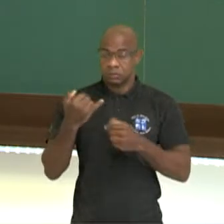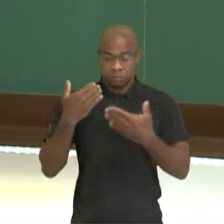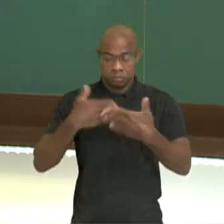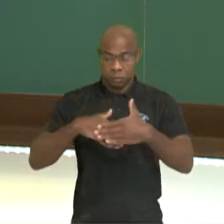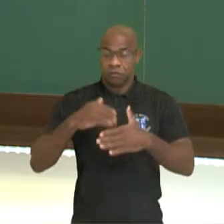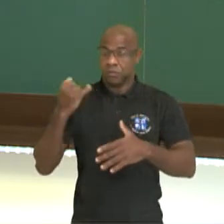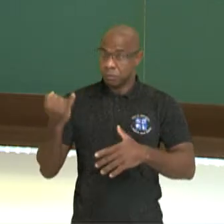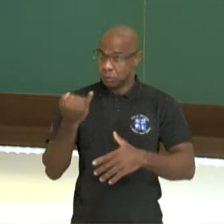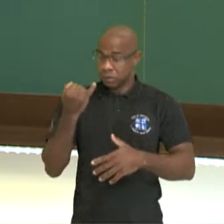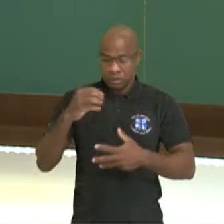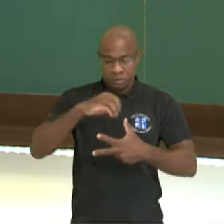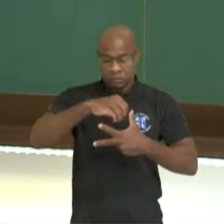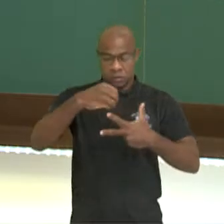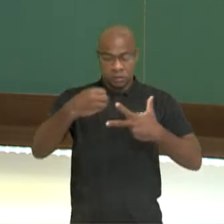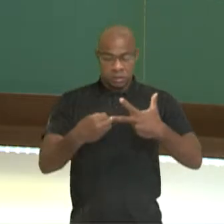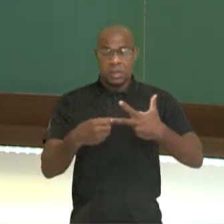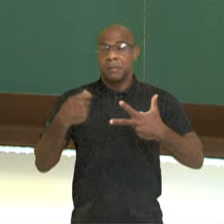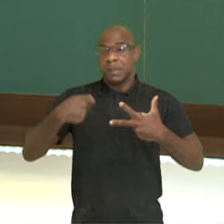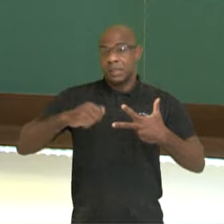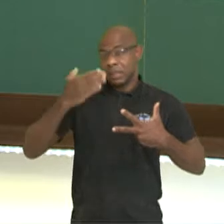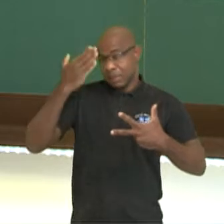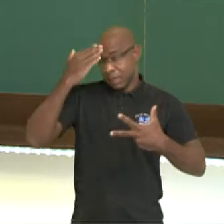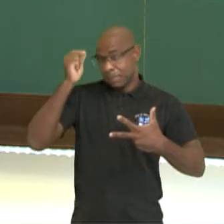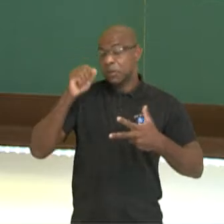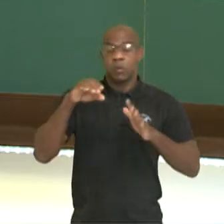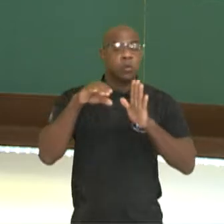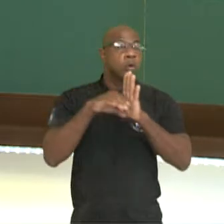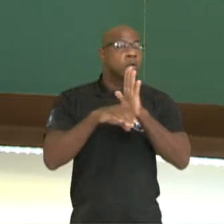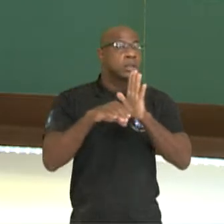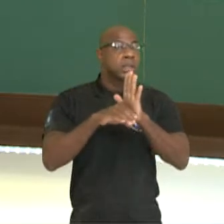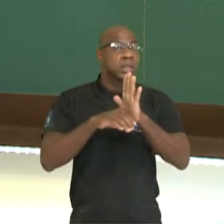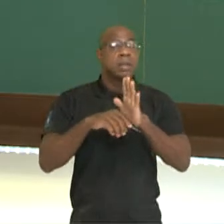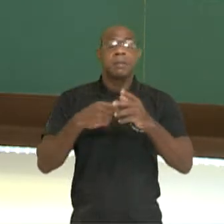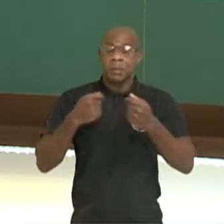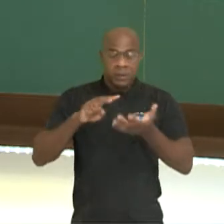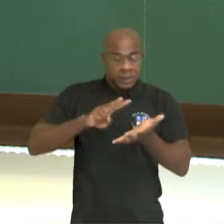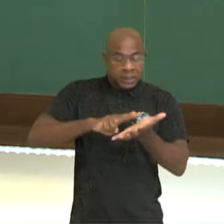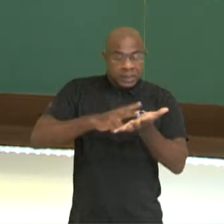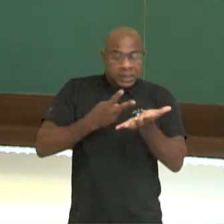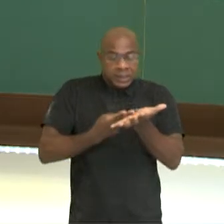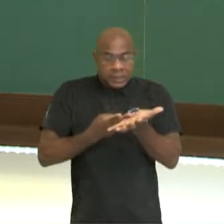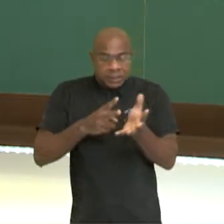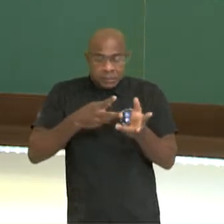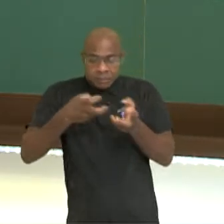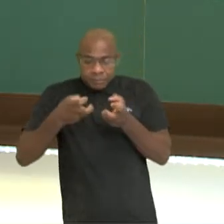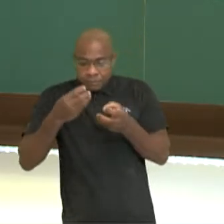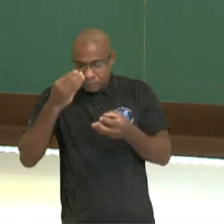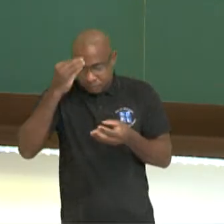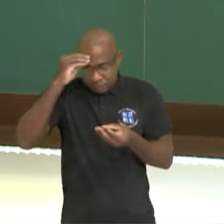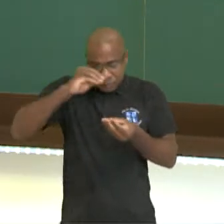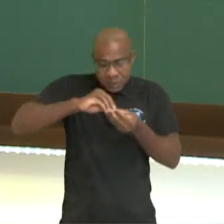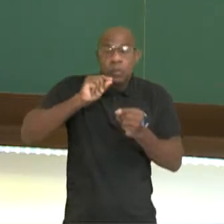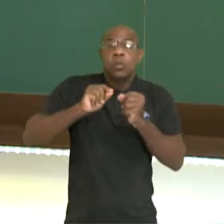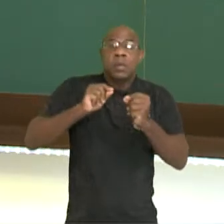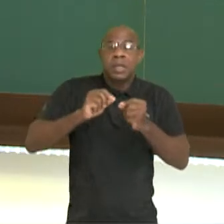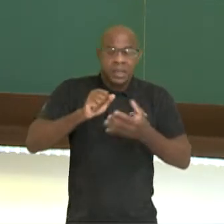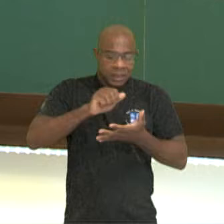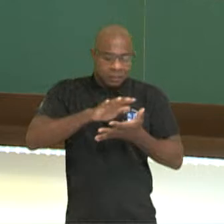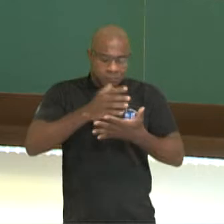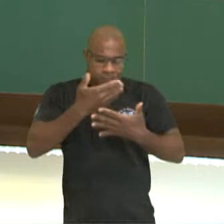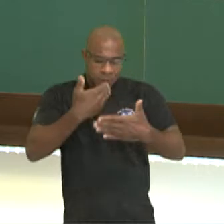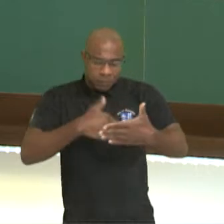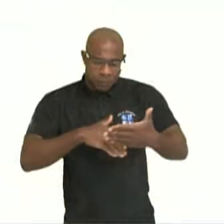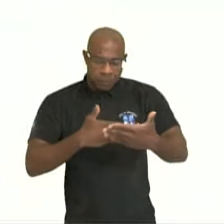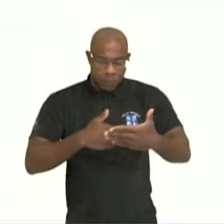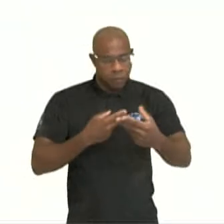ele precisa saber muito bem os conceitos para poder interpretar as questões. Então vamos lá. O que é